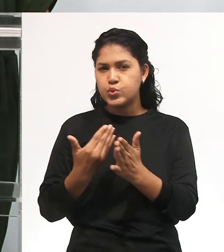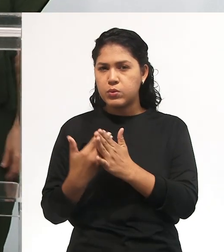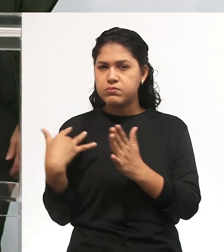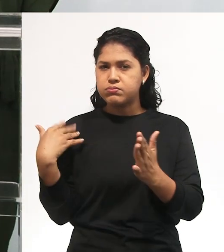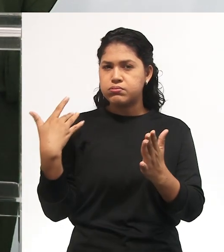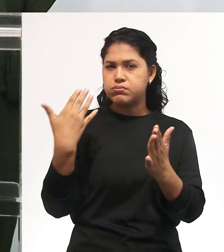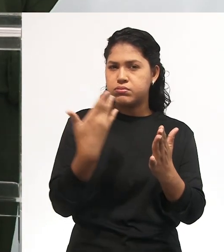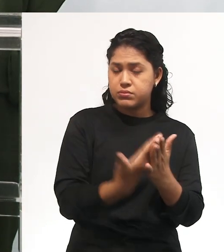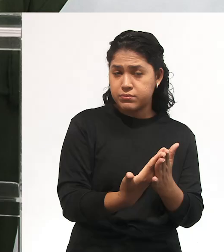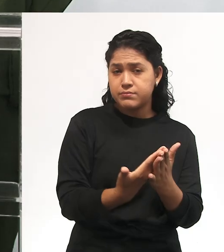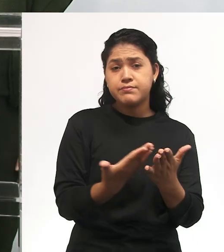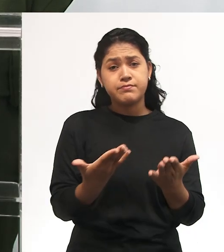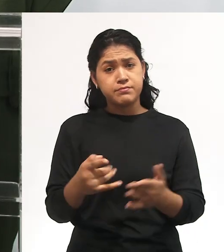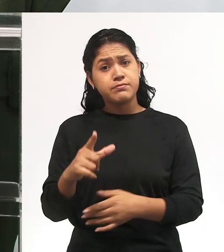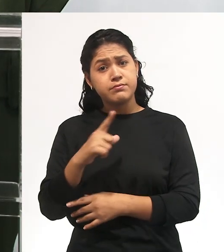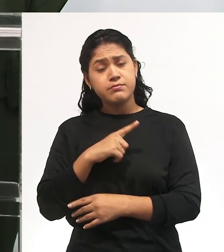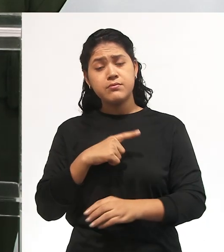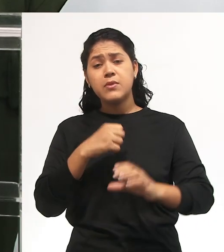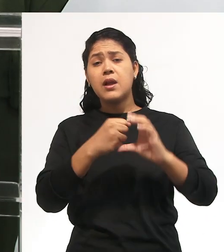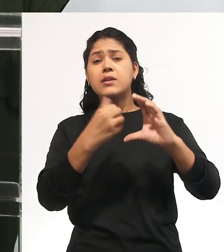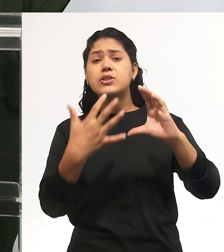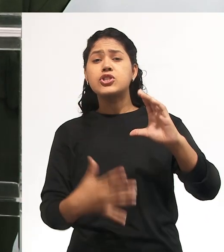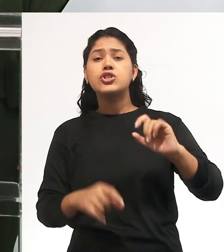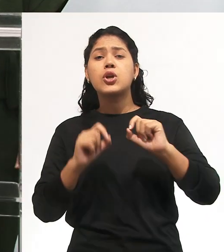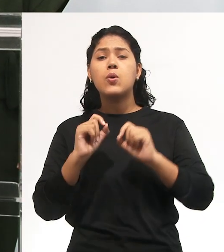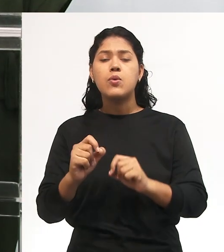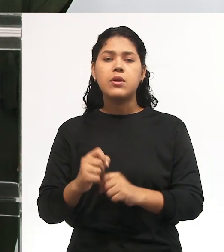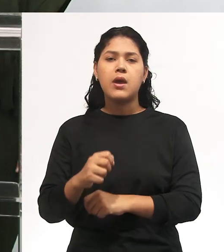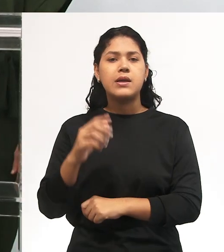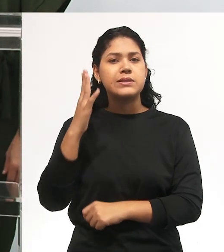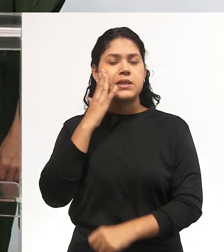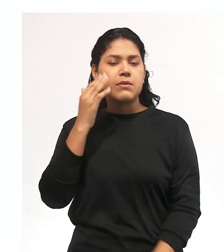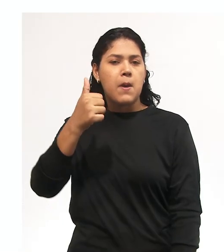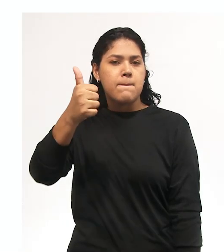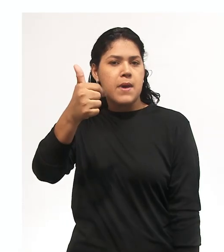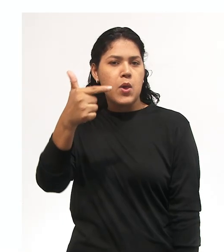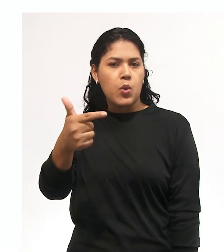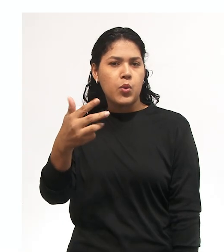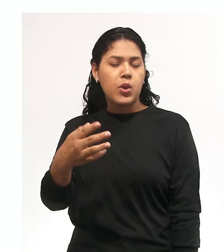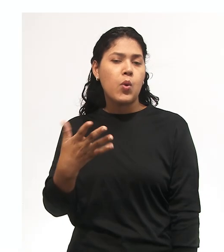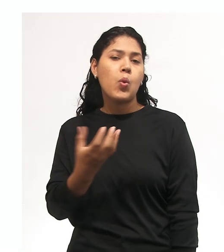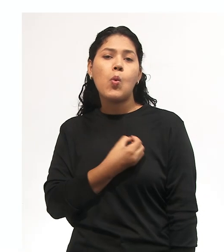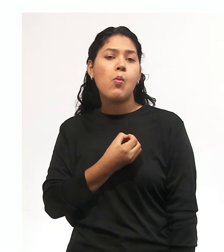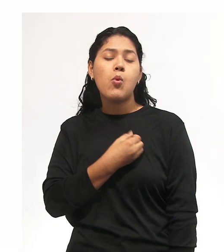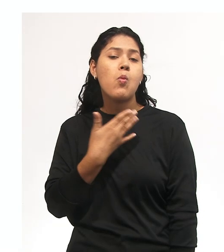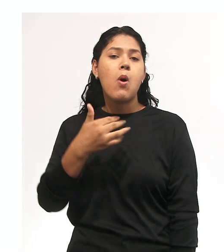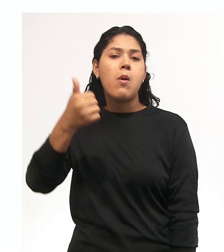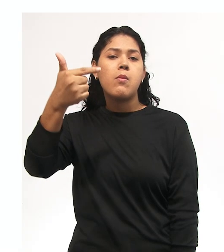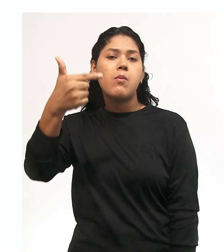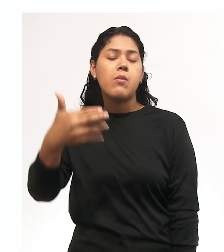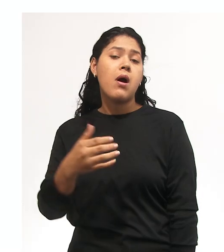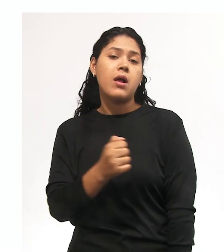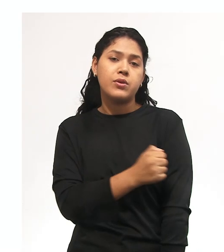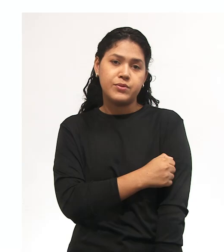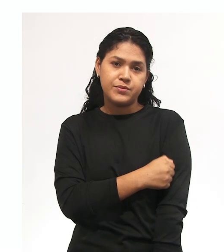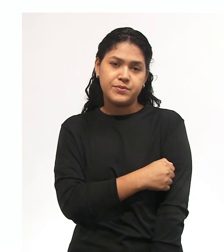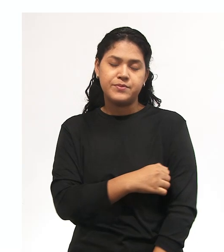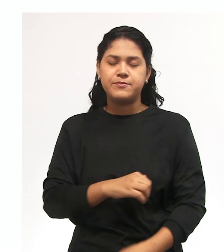estudado. Então, ela tem uma característica de classificar os alunos. A avaliação somativa ou